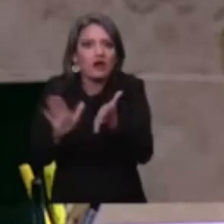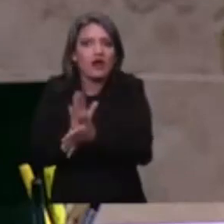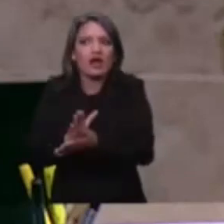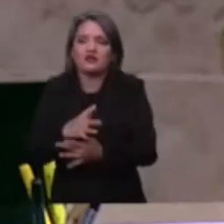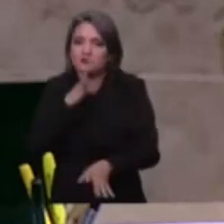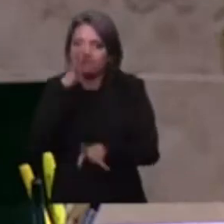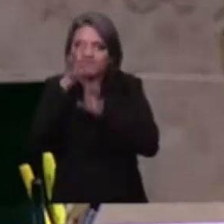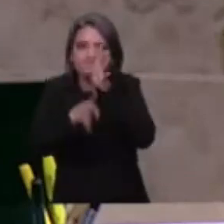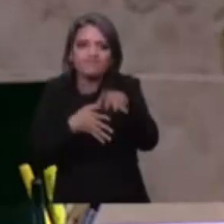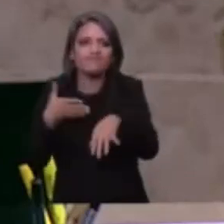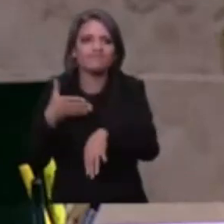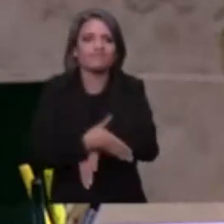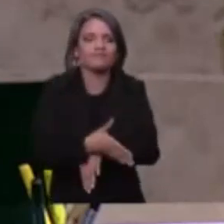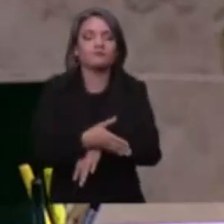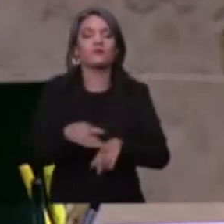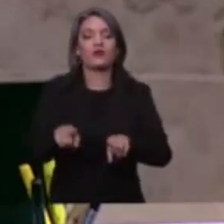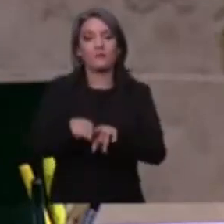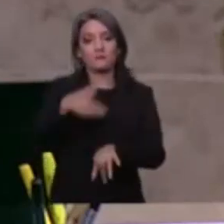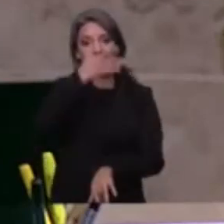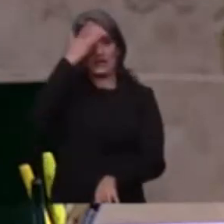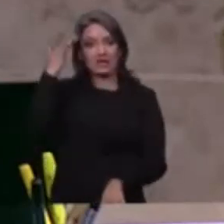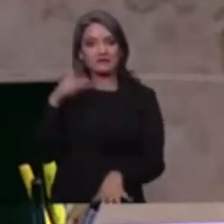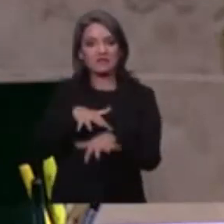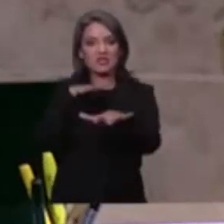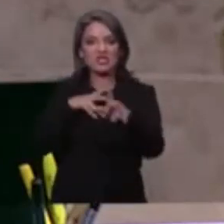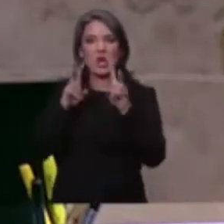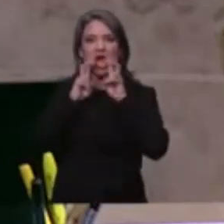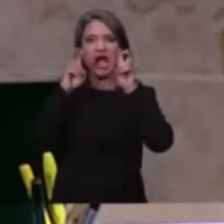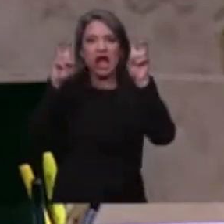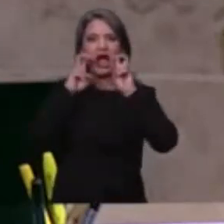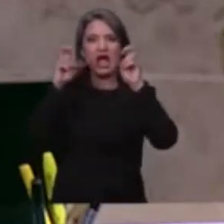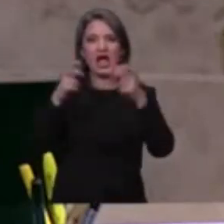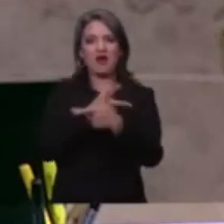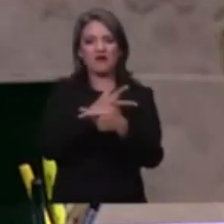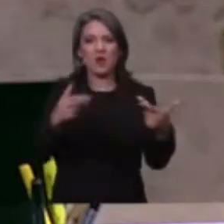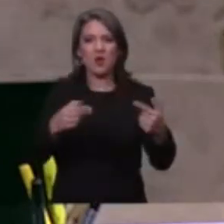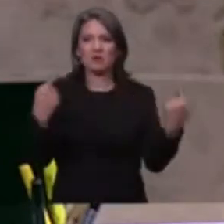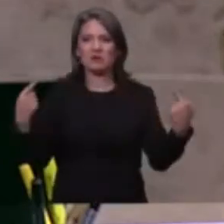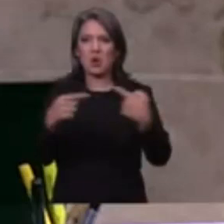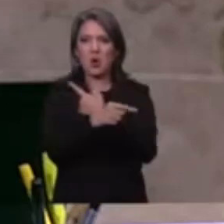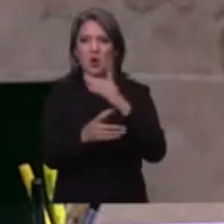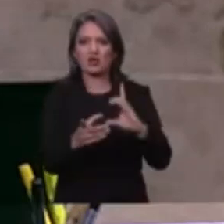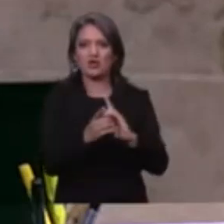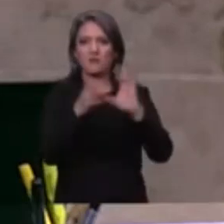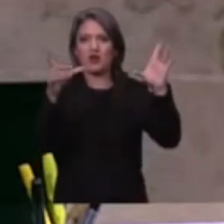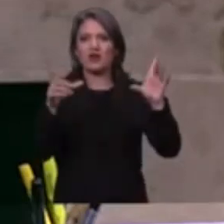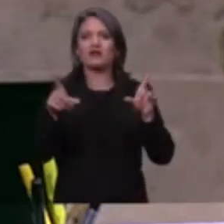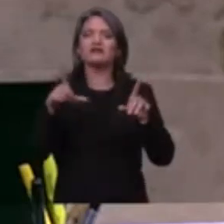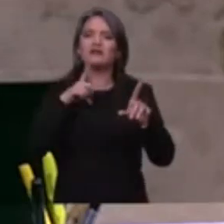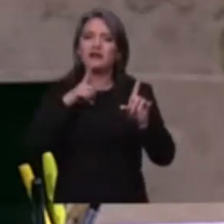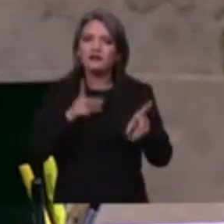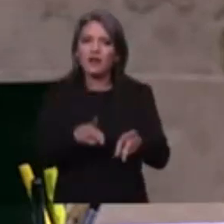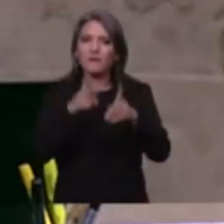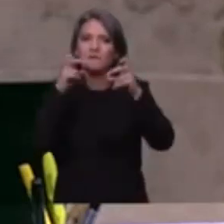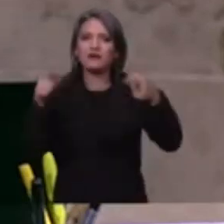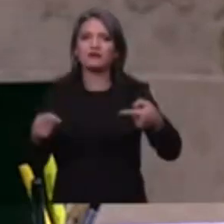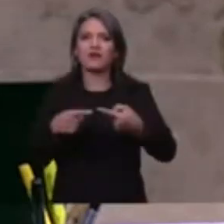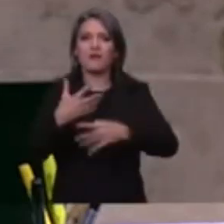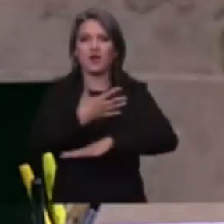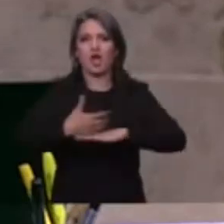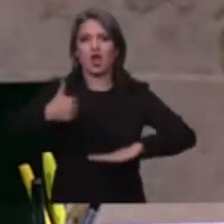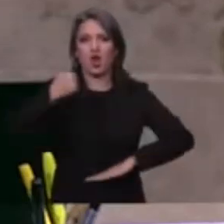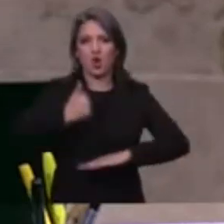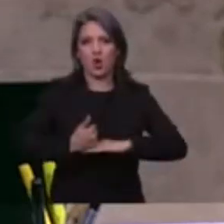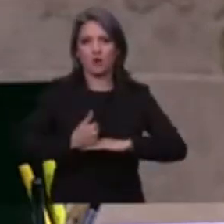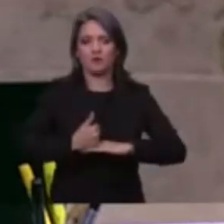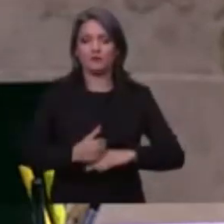que os manifestantes brandavam palavras de ordem, de cunho antidemocrático e golpista. Em